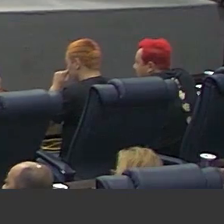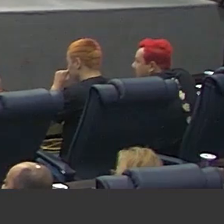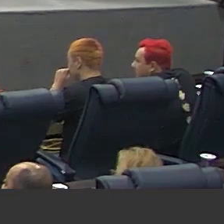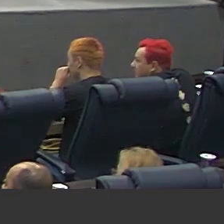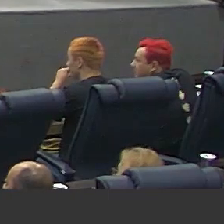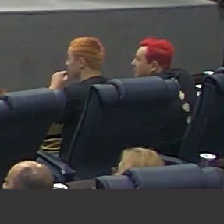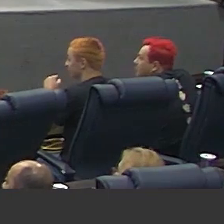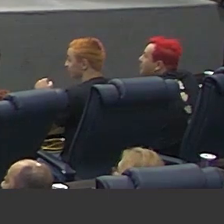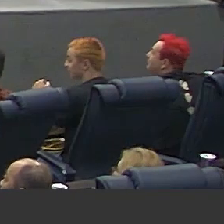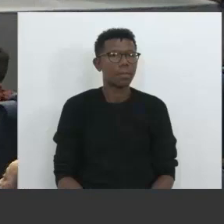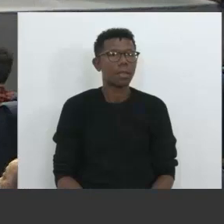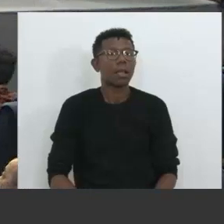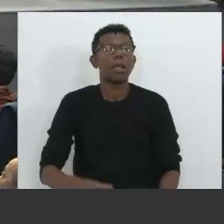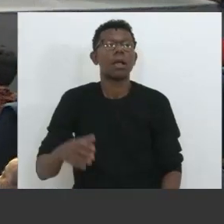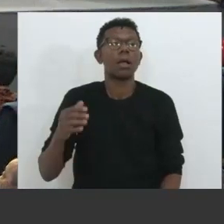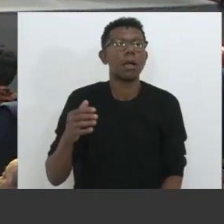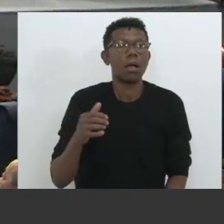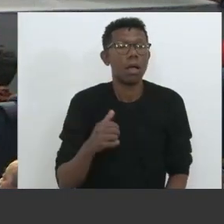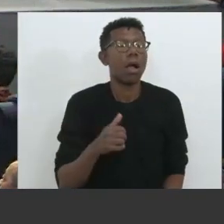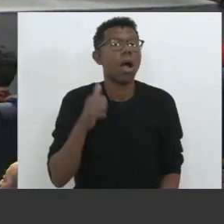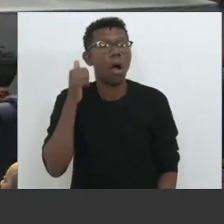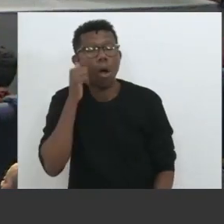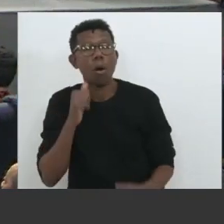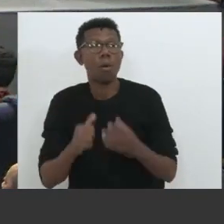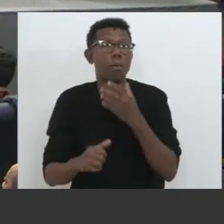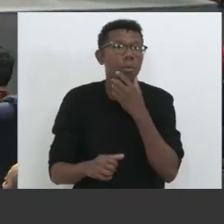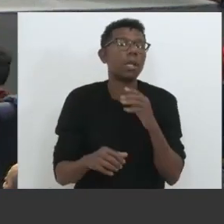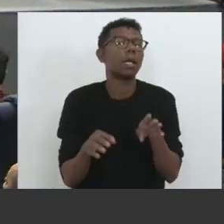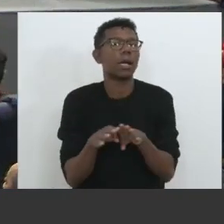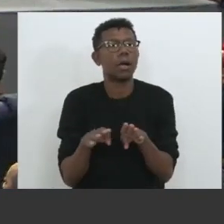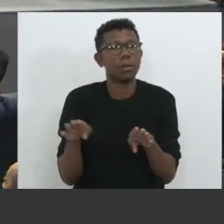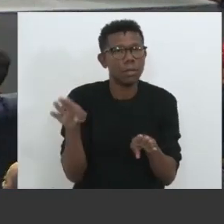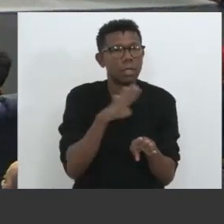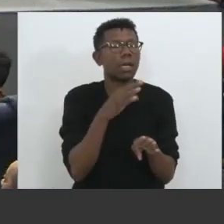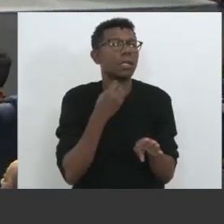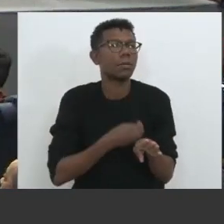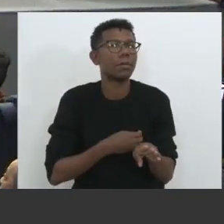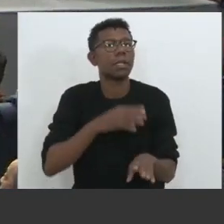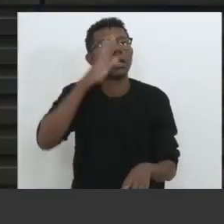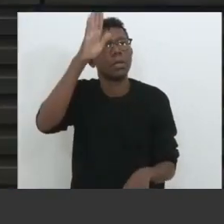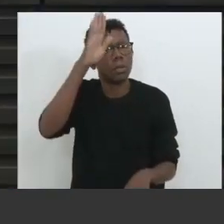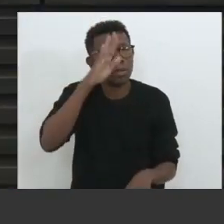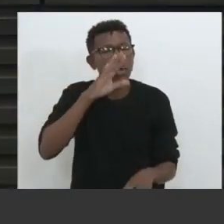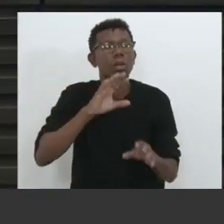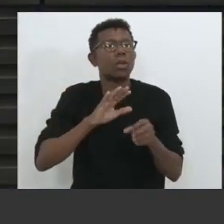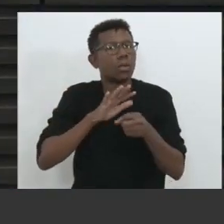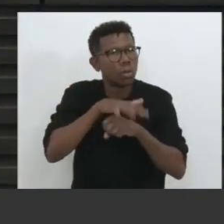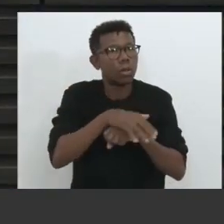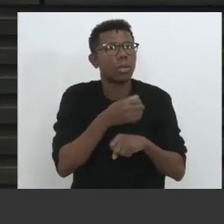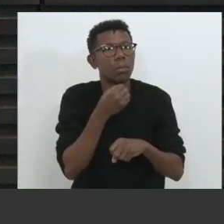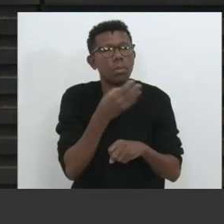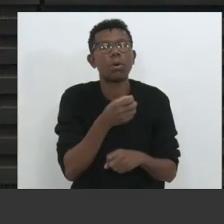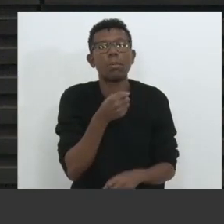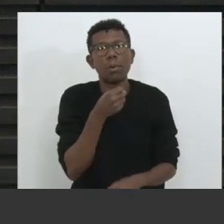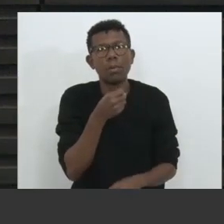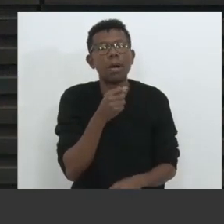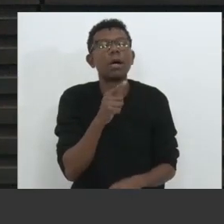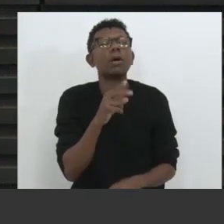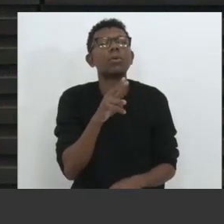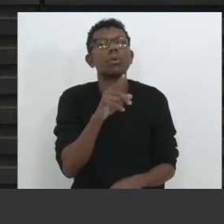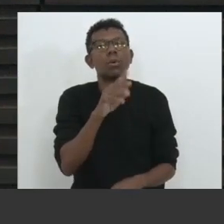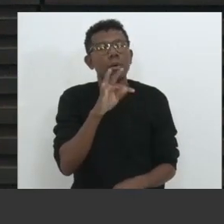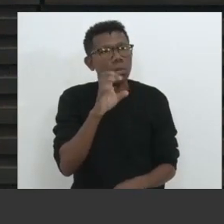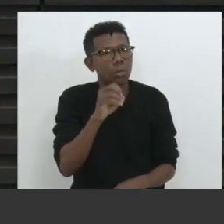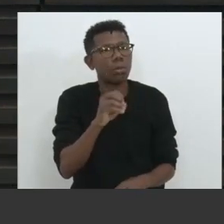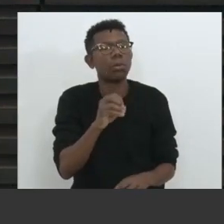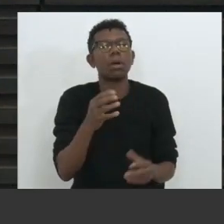senhoras e senhores autoridades presentes muito boa noite eu sou o jornalista Guto Tavares e nesta oportunidade